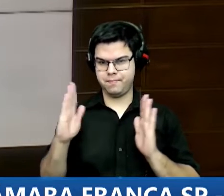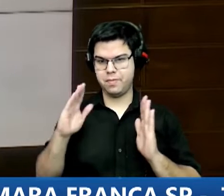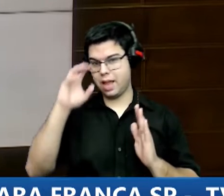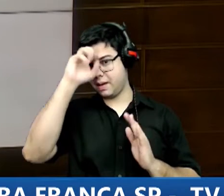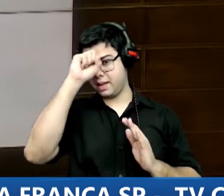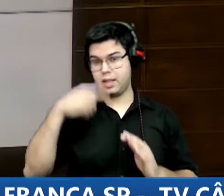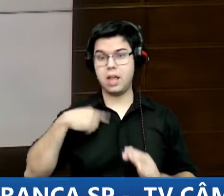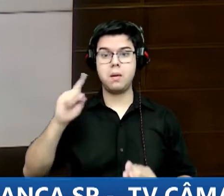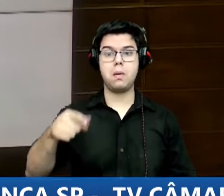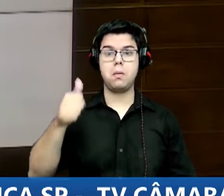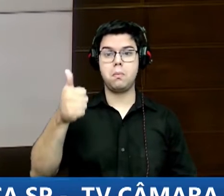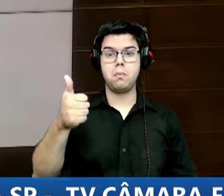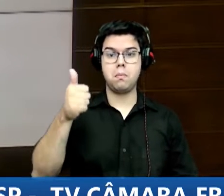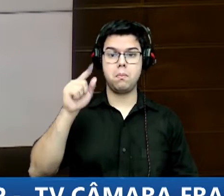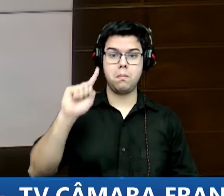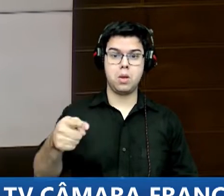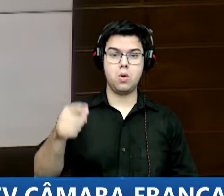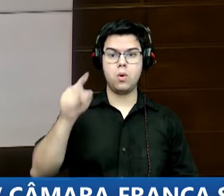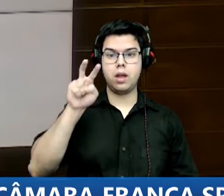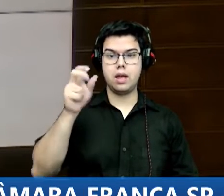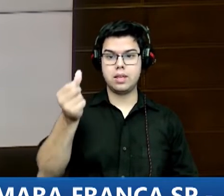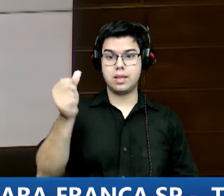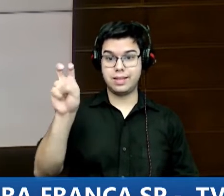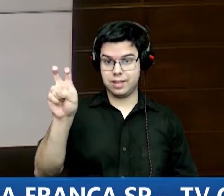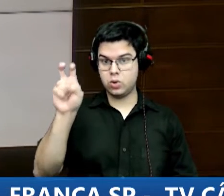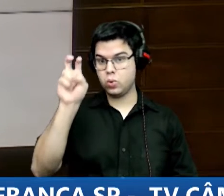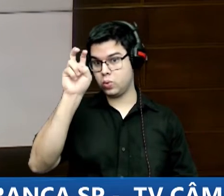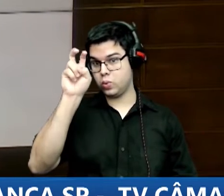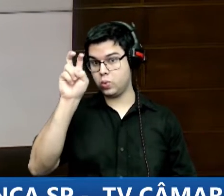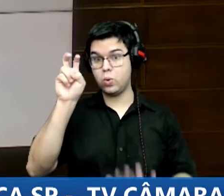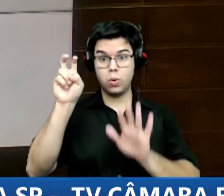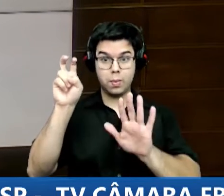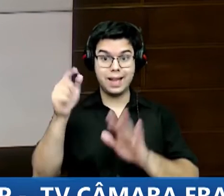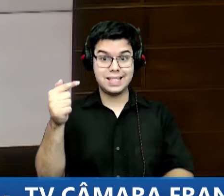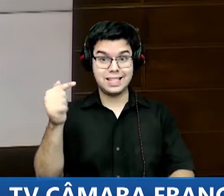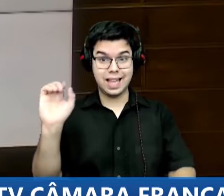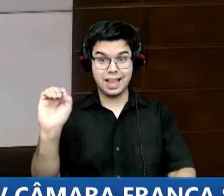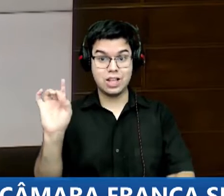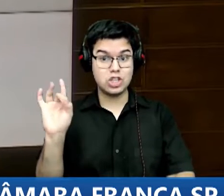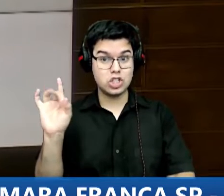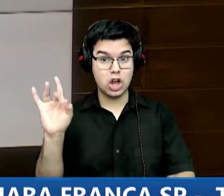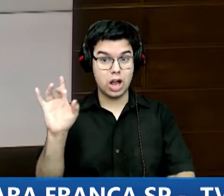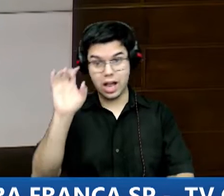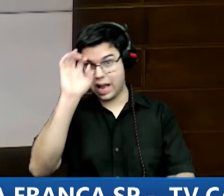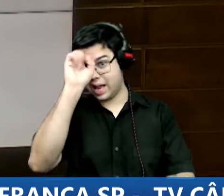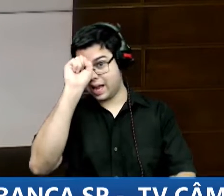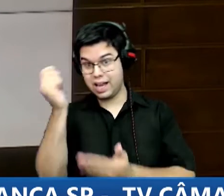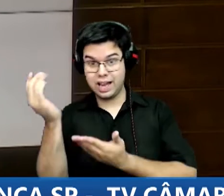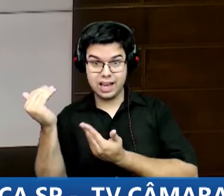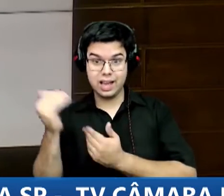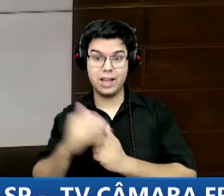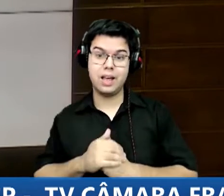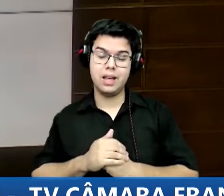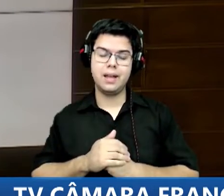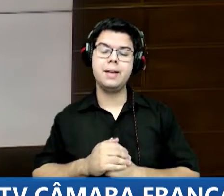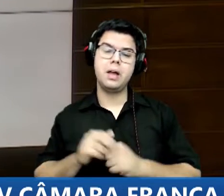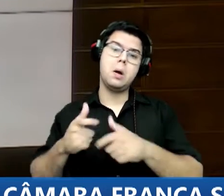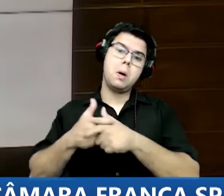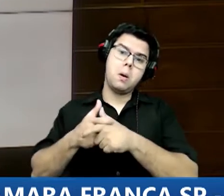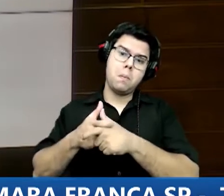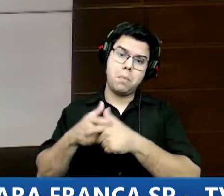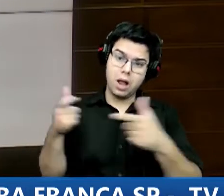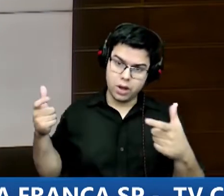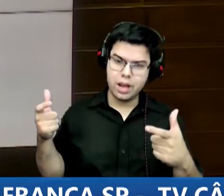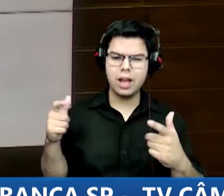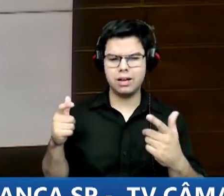1.565 pessoas trabalhando. Só 70 eram aprendizes. Então, boa parte, ou quase a integralidade, estavam com